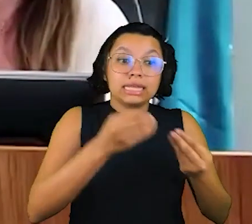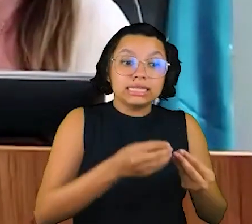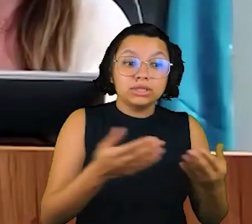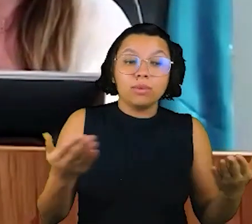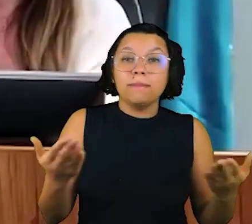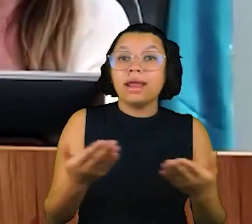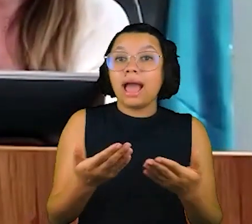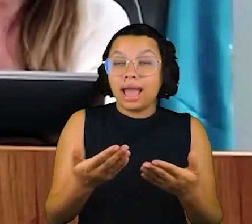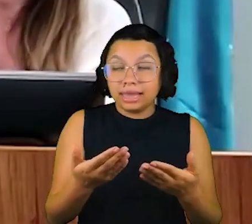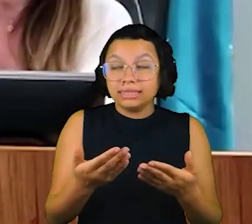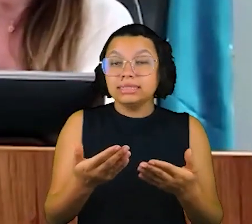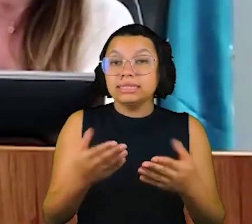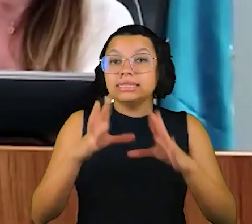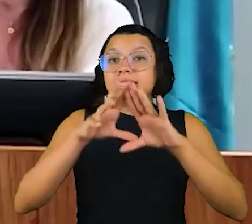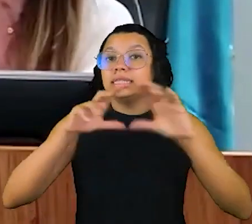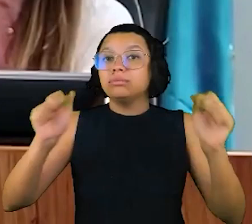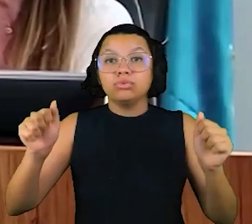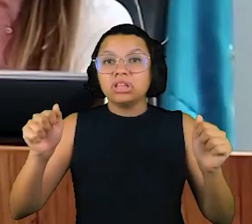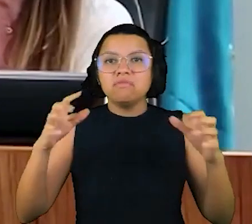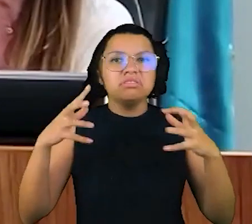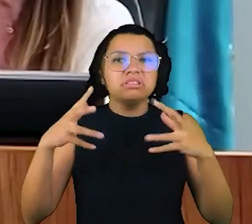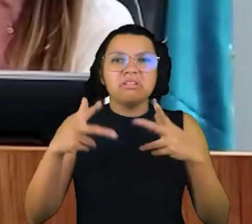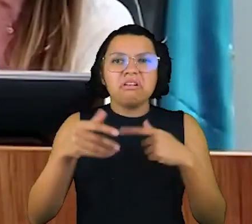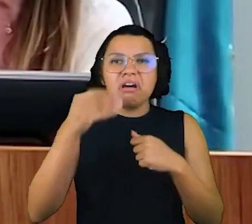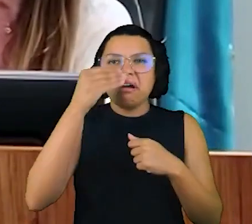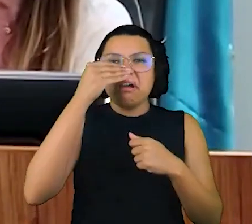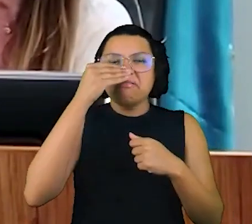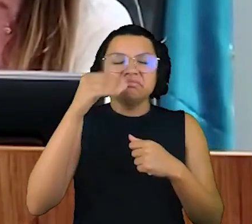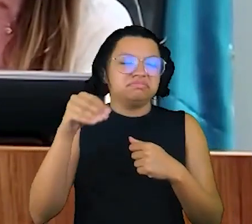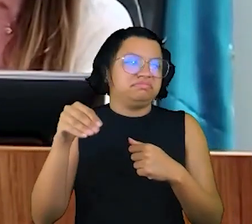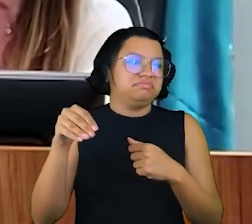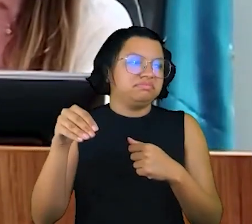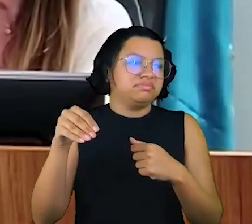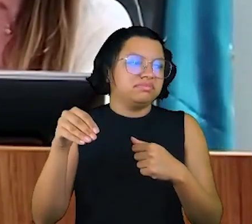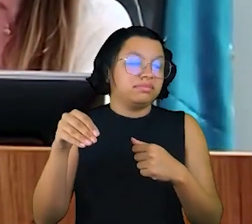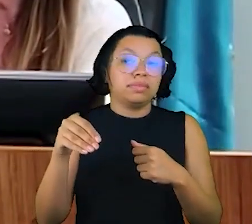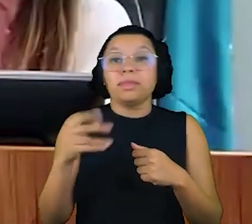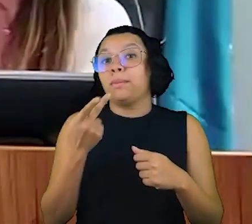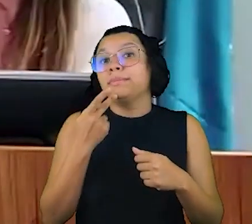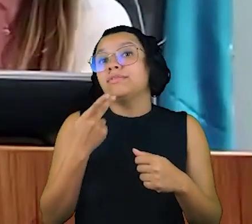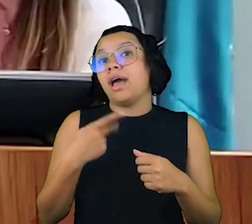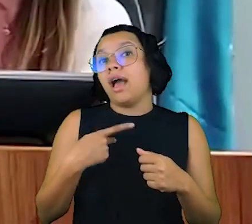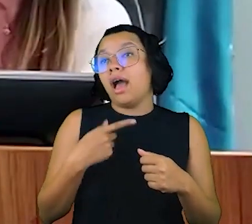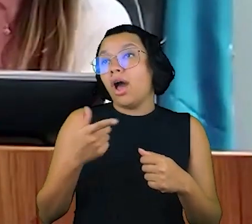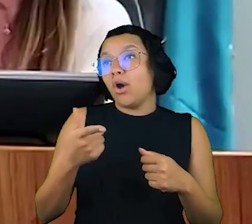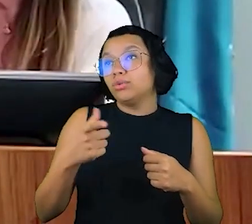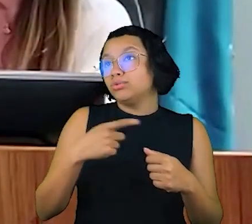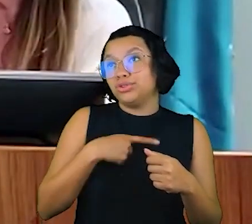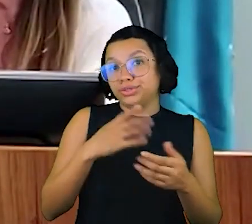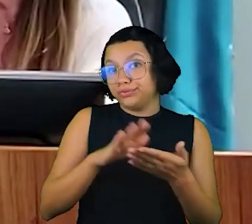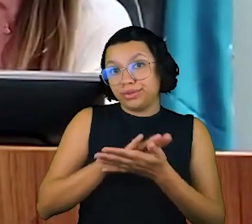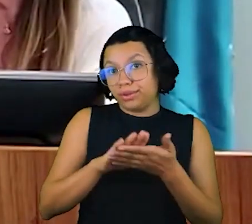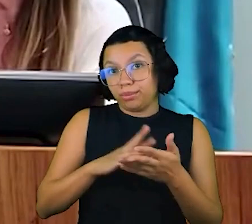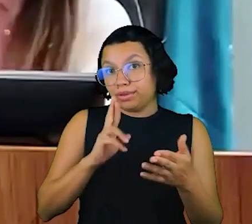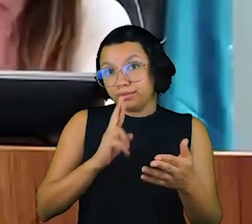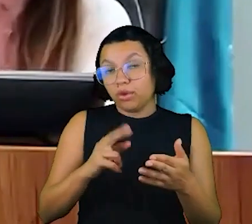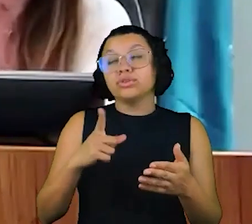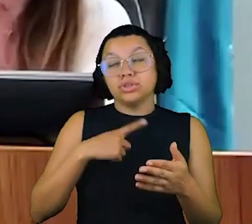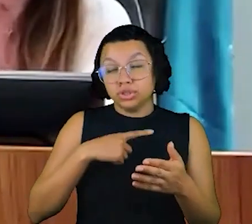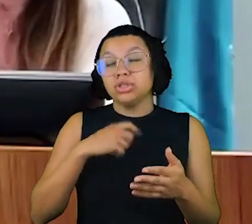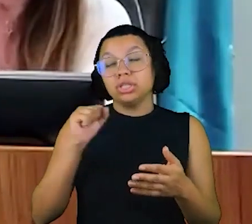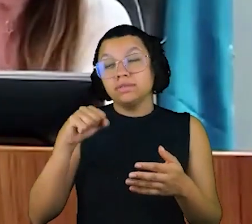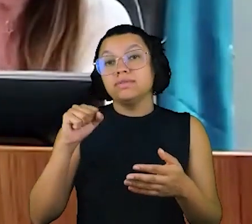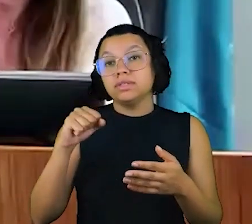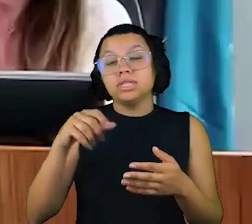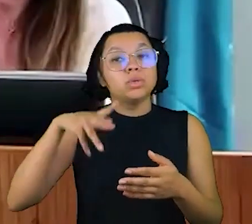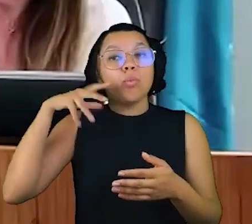esse tribunal, e foi solenemente ignorado. Para dizer que eu não obtive nenhuma resposta, eu